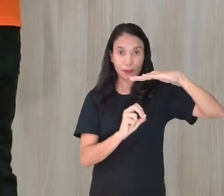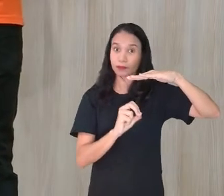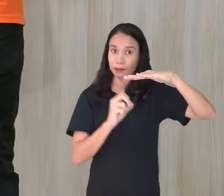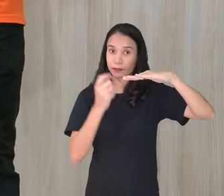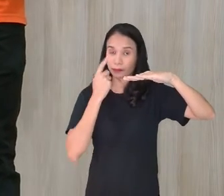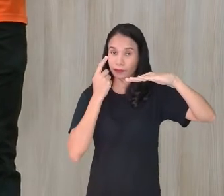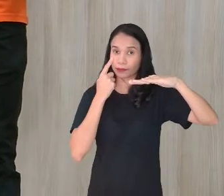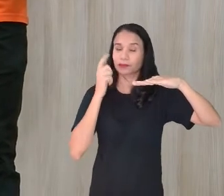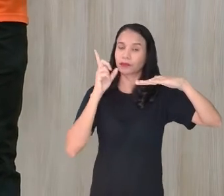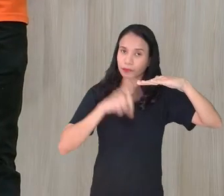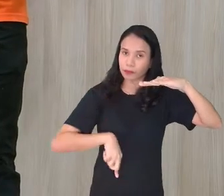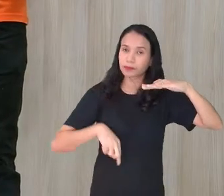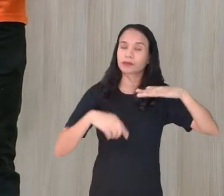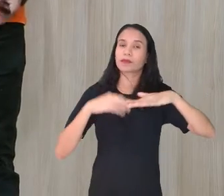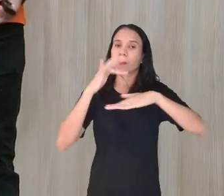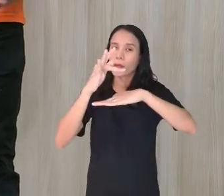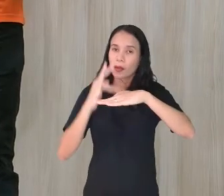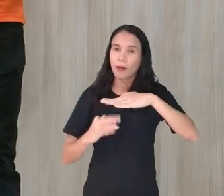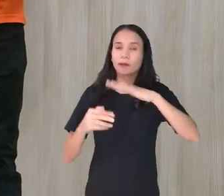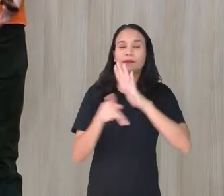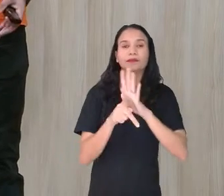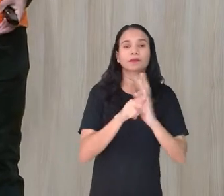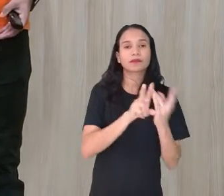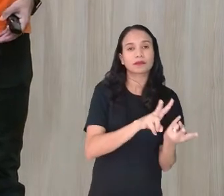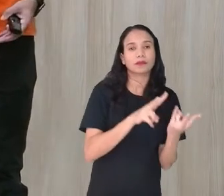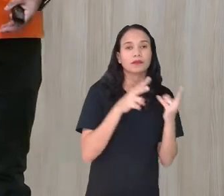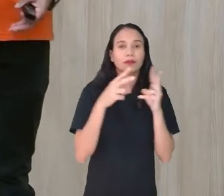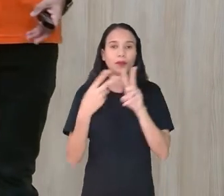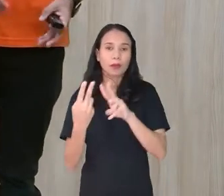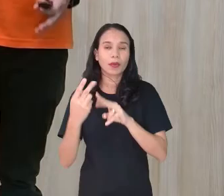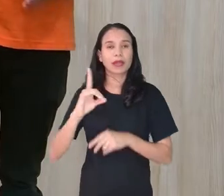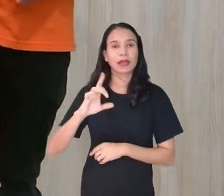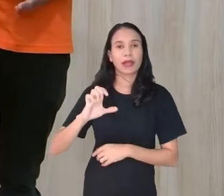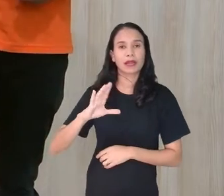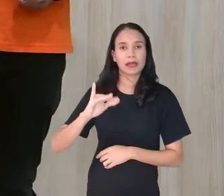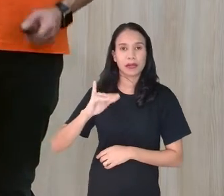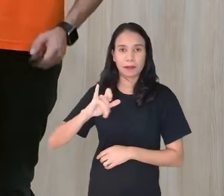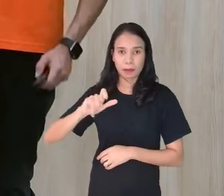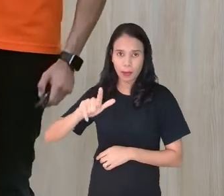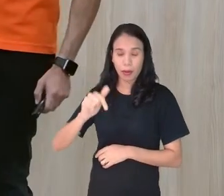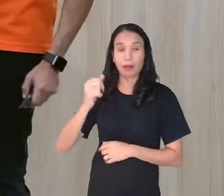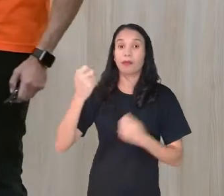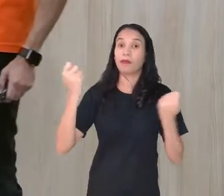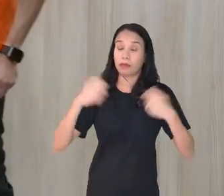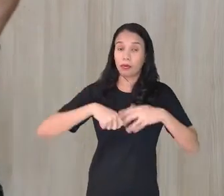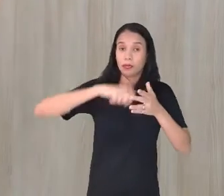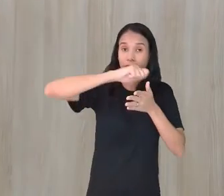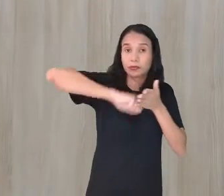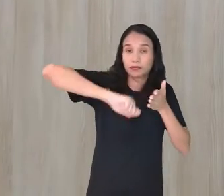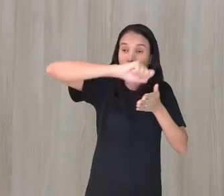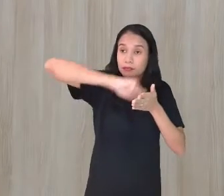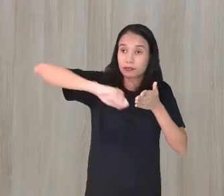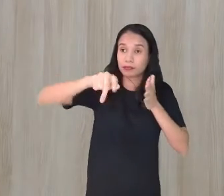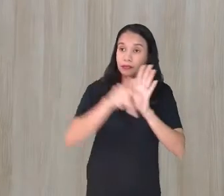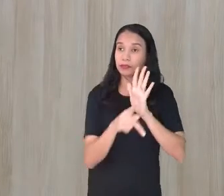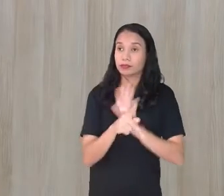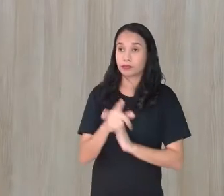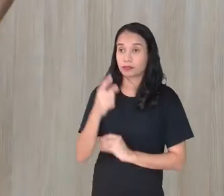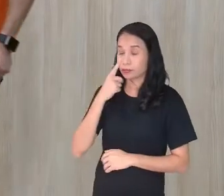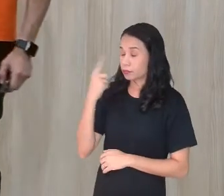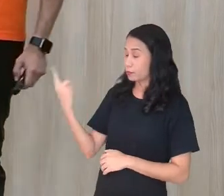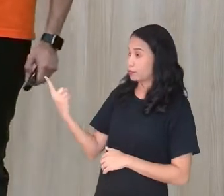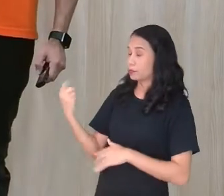63/50, que é uma fração ordinária e eu quero transformar em uma fração decimal. Então, eu vou escrever aqui